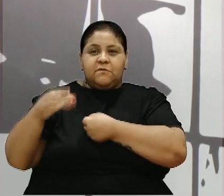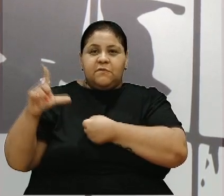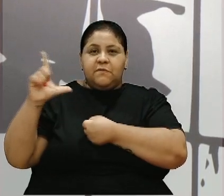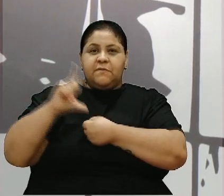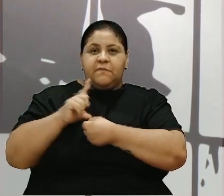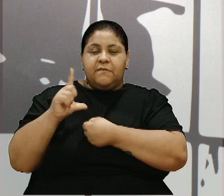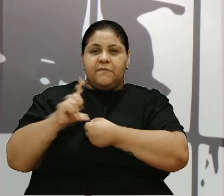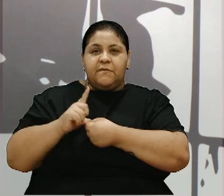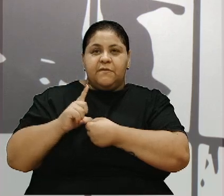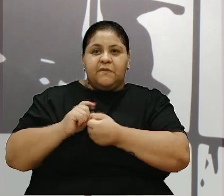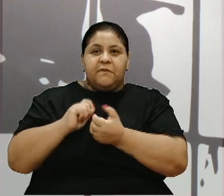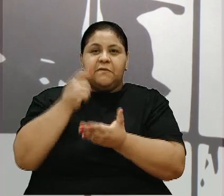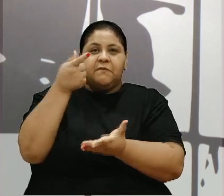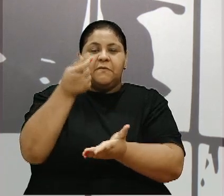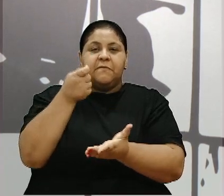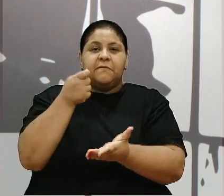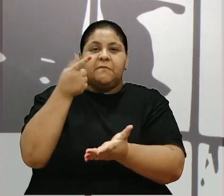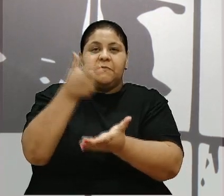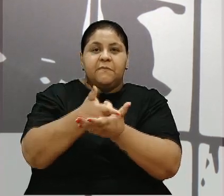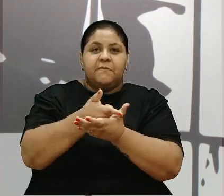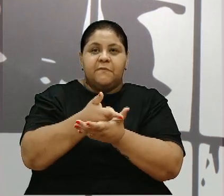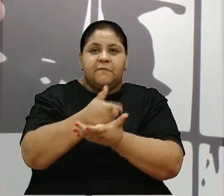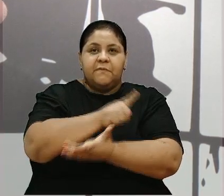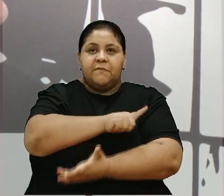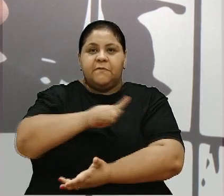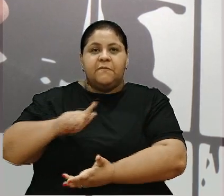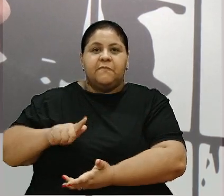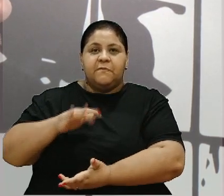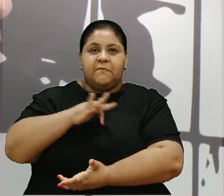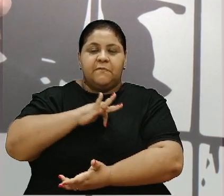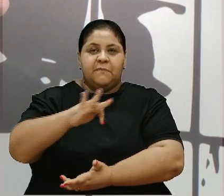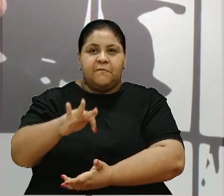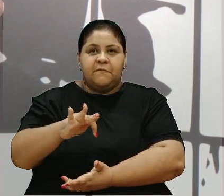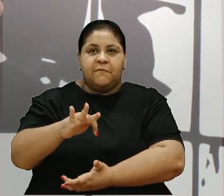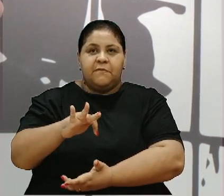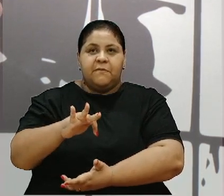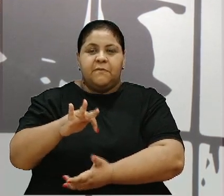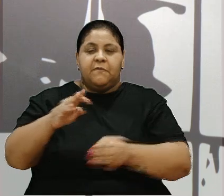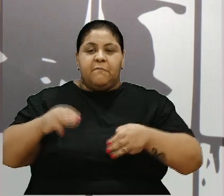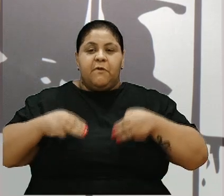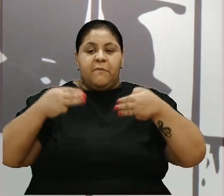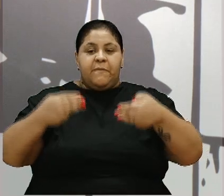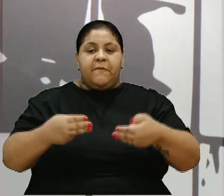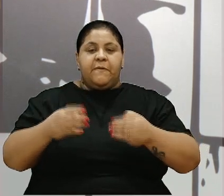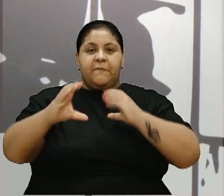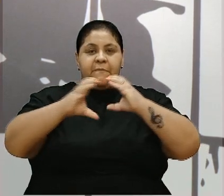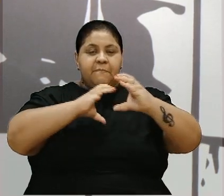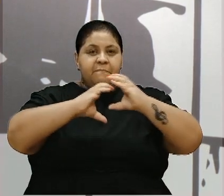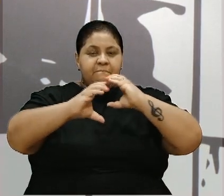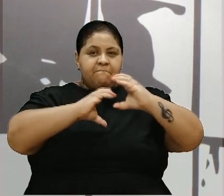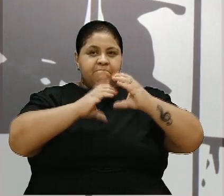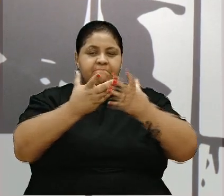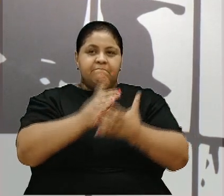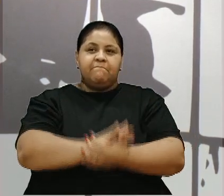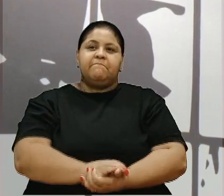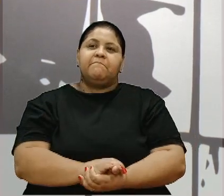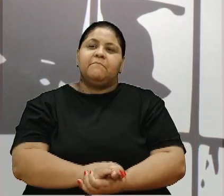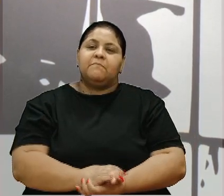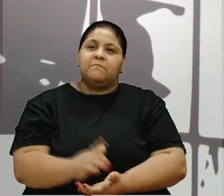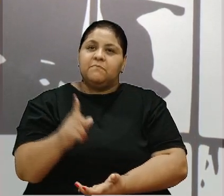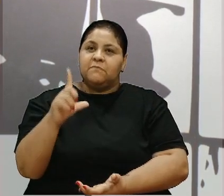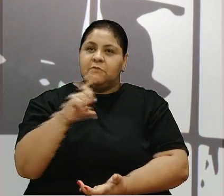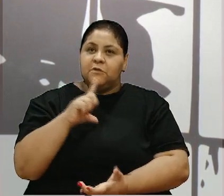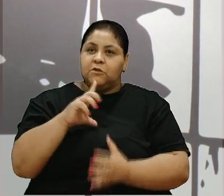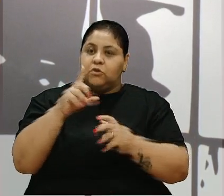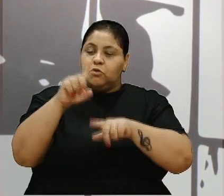terão as custas pelo governo federal, pelo Ministério das Comunicações, no que se refere à antena, enfim, todos